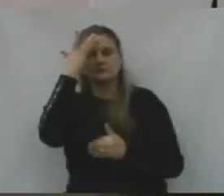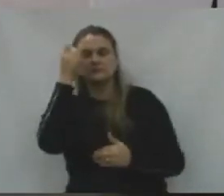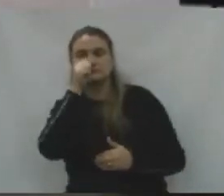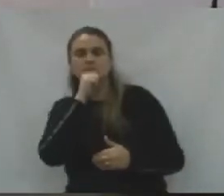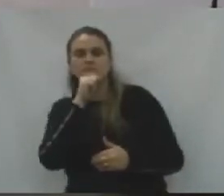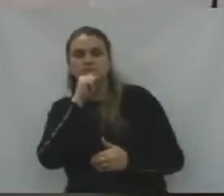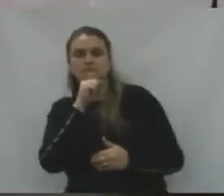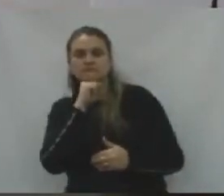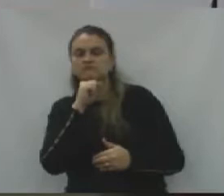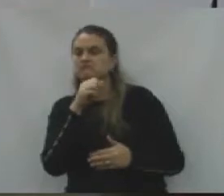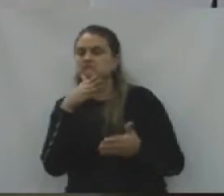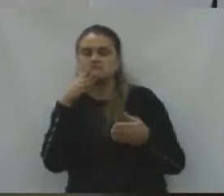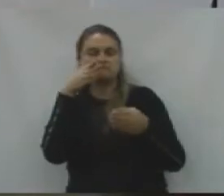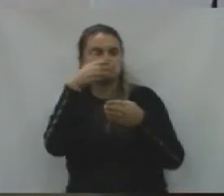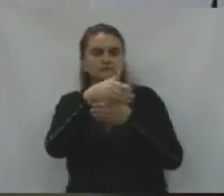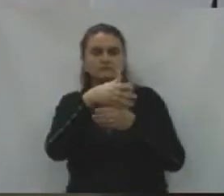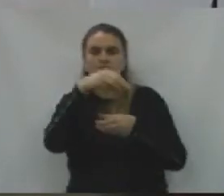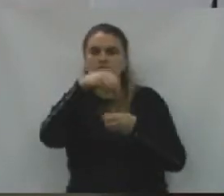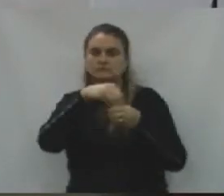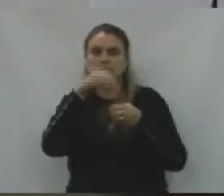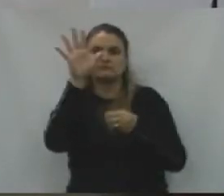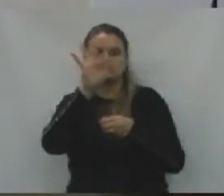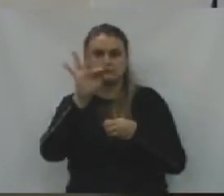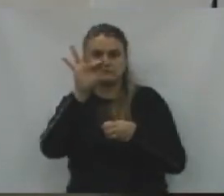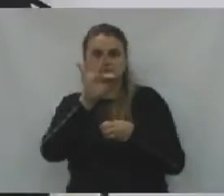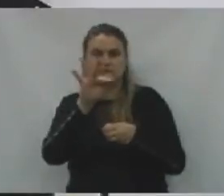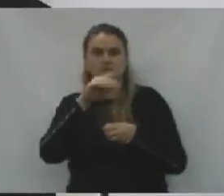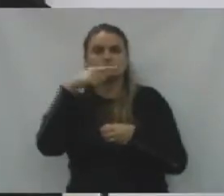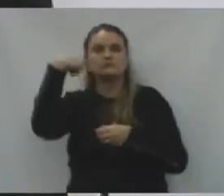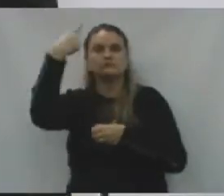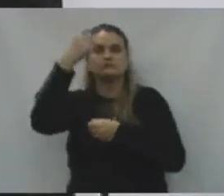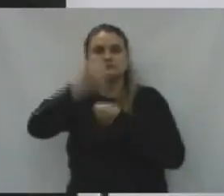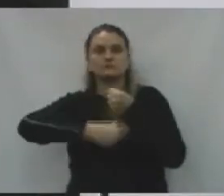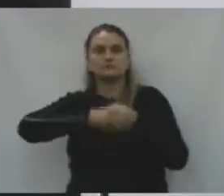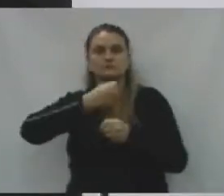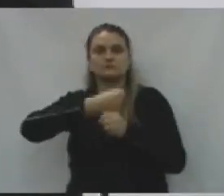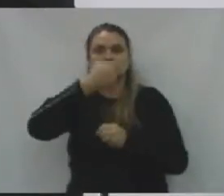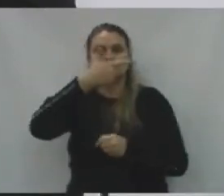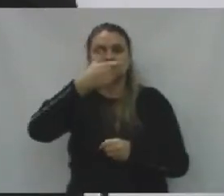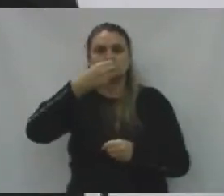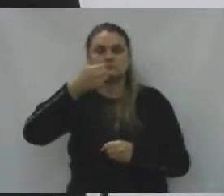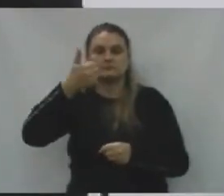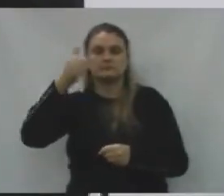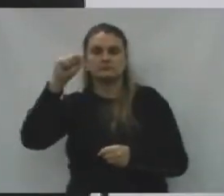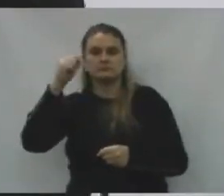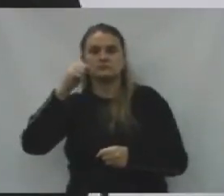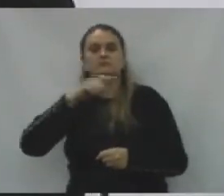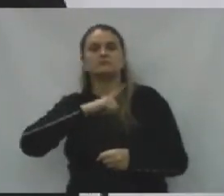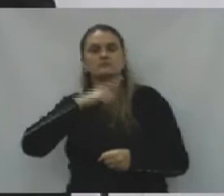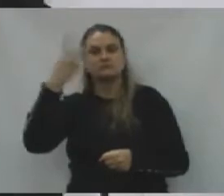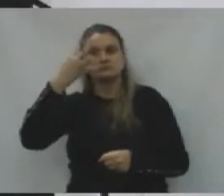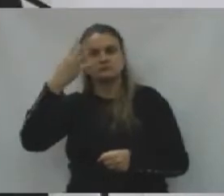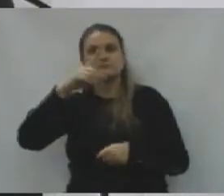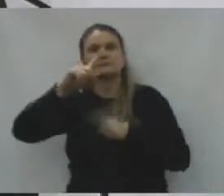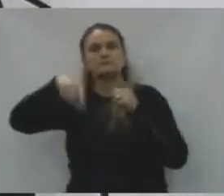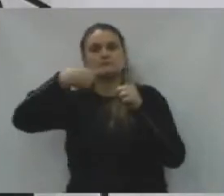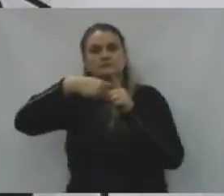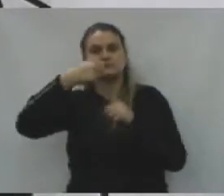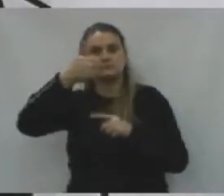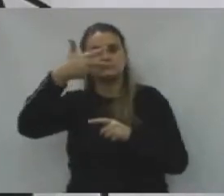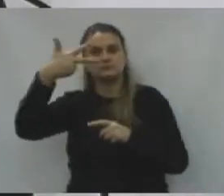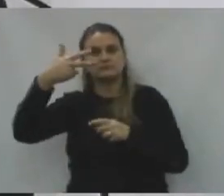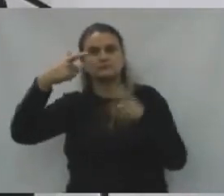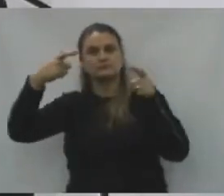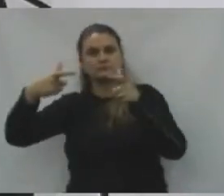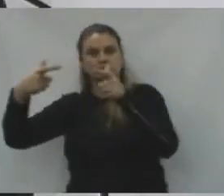idoso. Direto nas nossas clínicas. E para 2018 equiparemos a 4ª clínica com mais 13